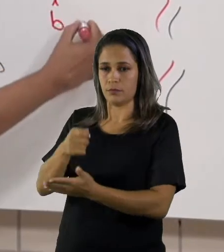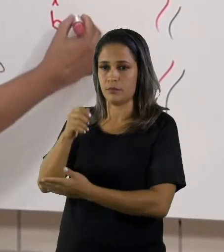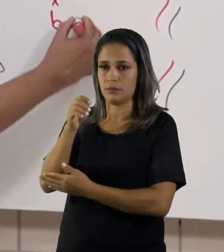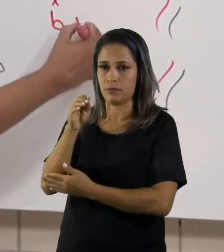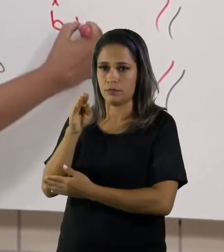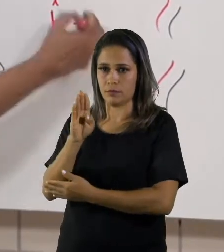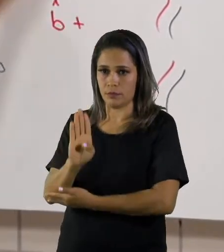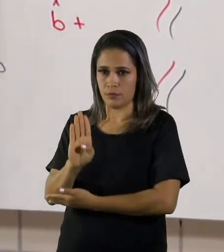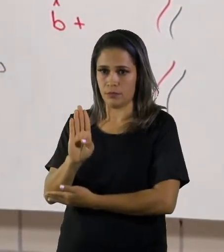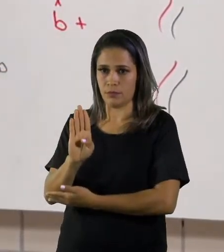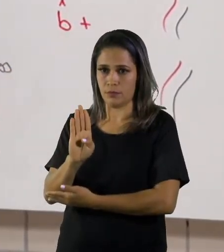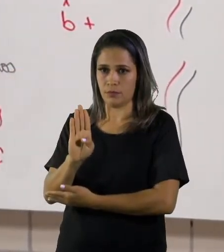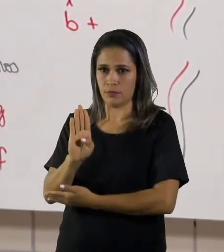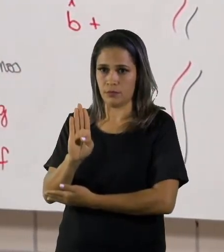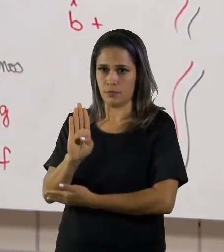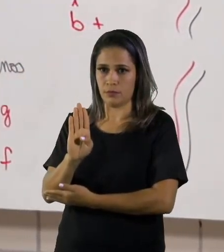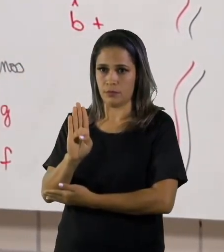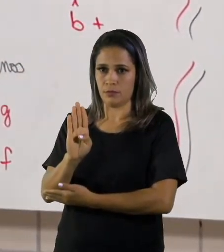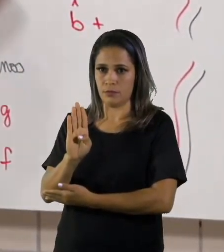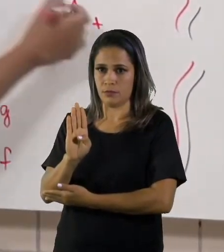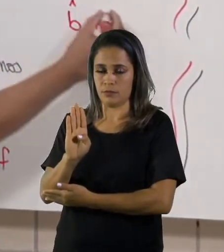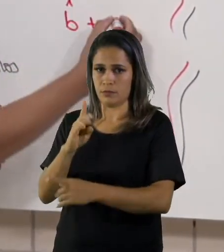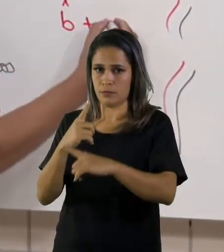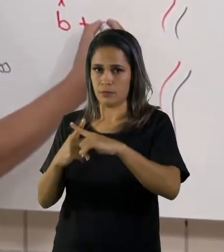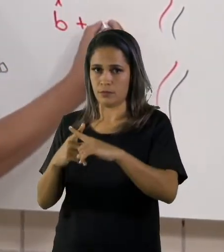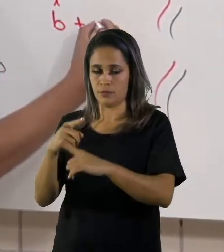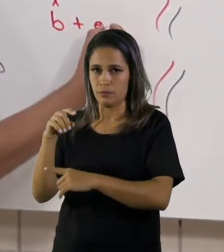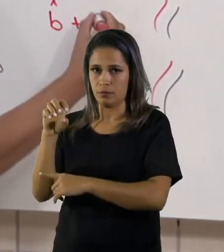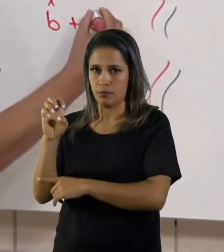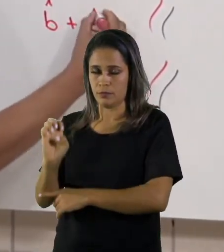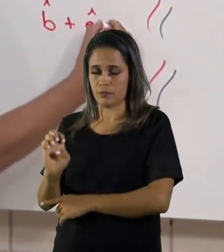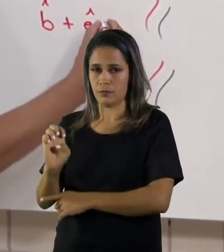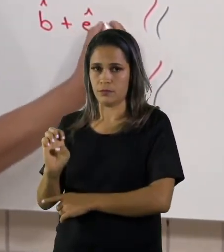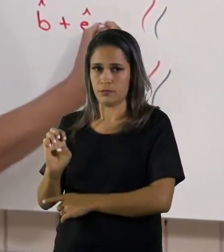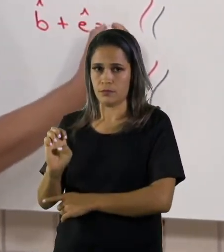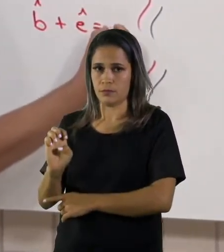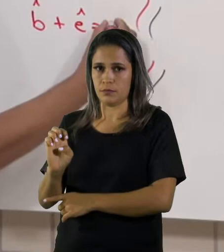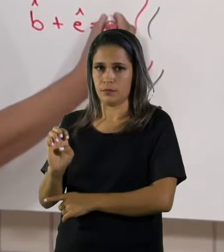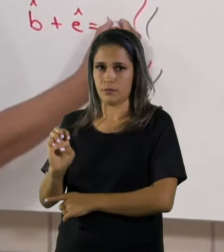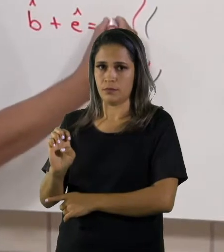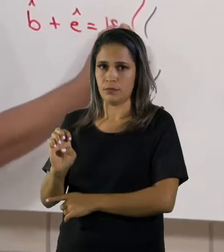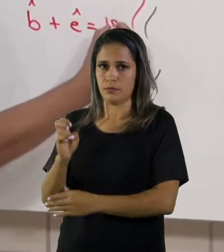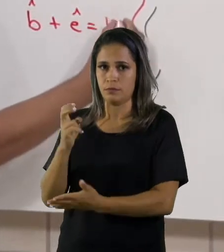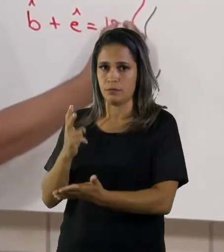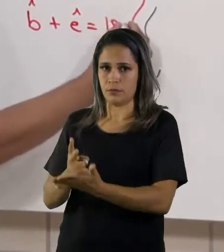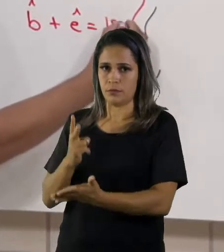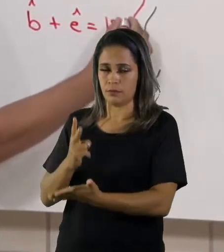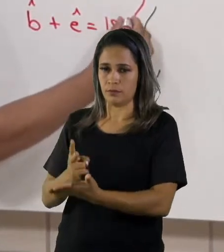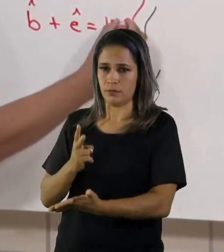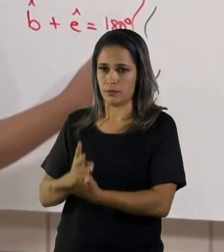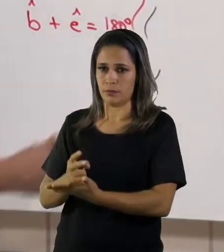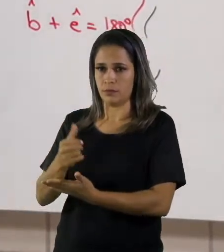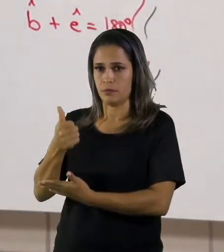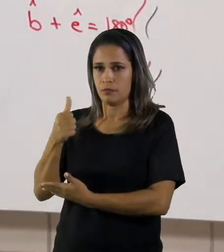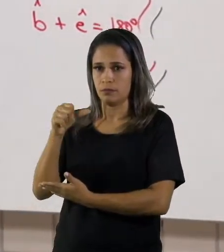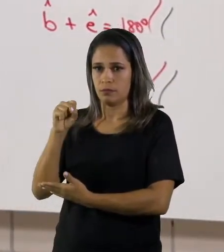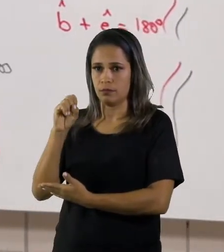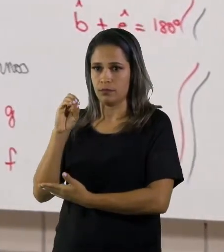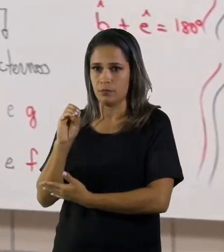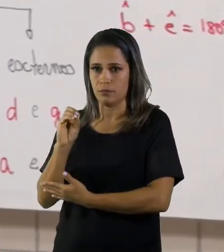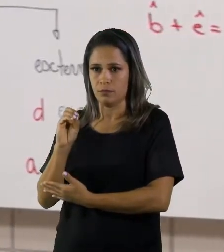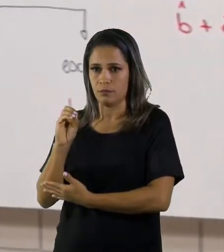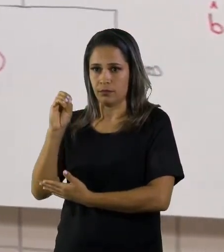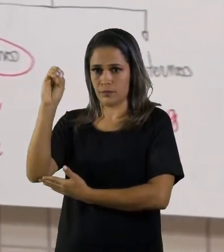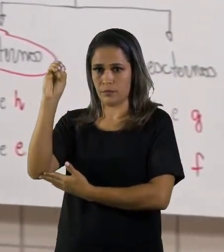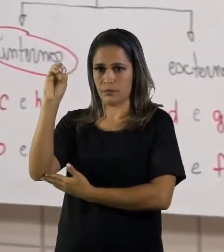que o ângulo B mais o ângulo E também dão 180 graus.